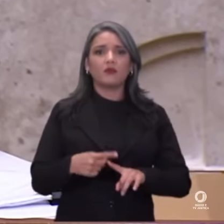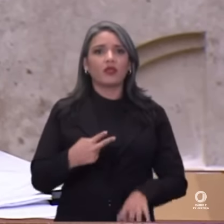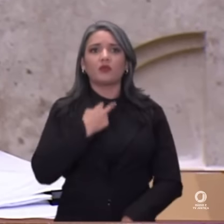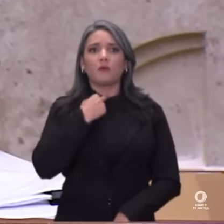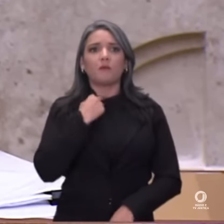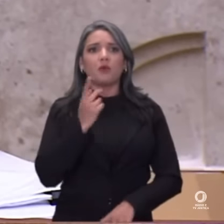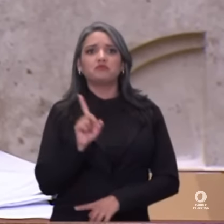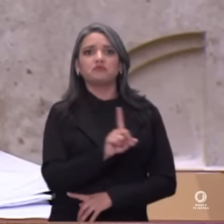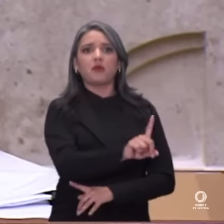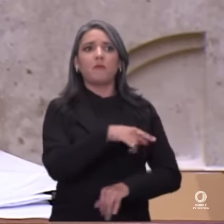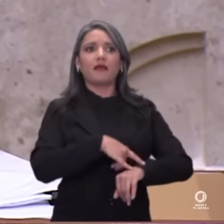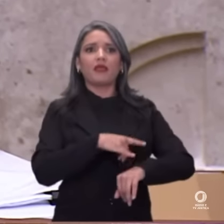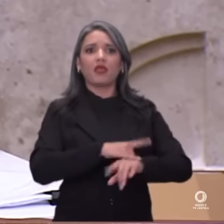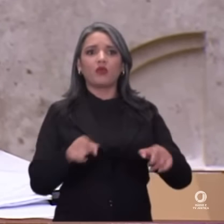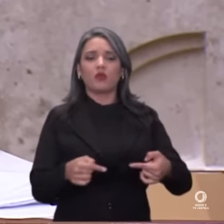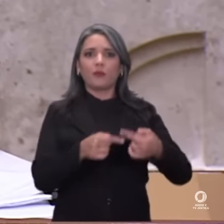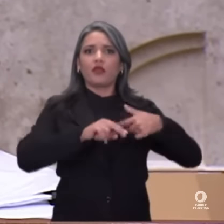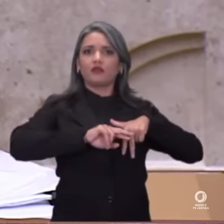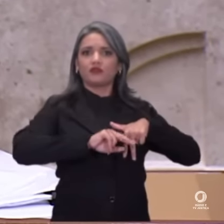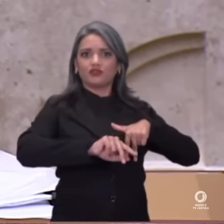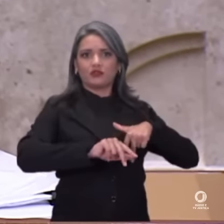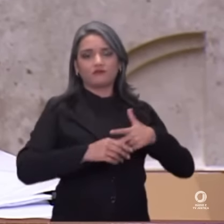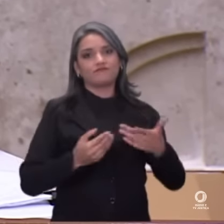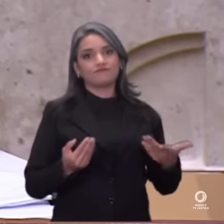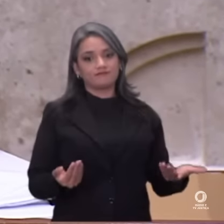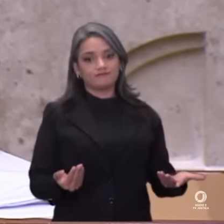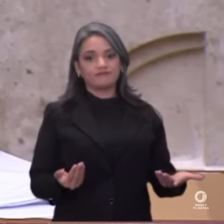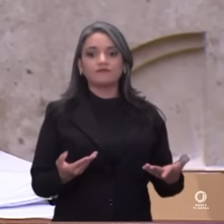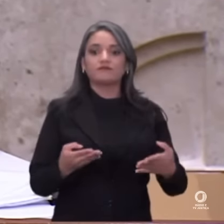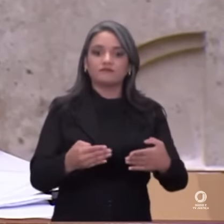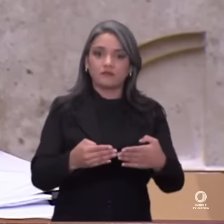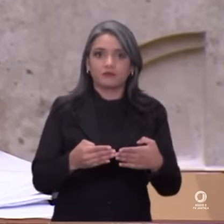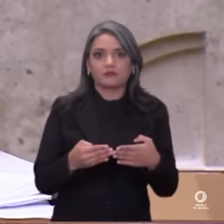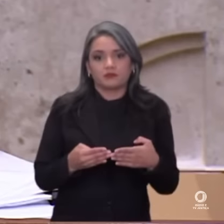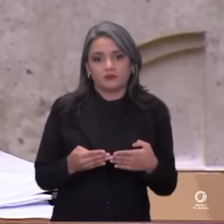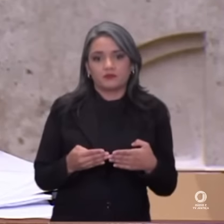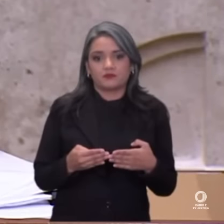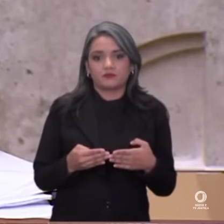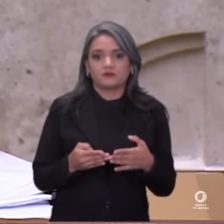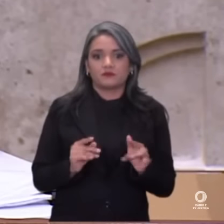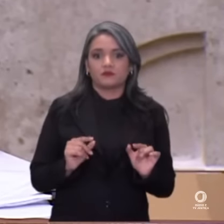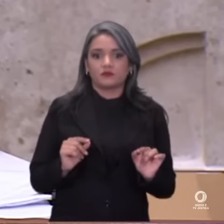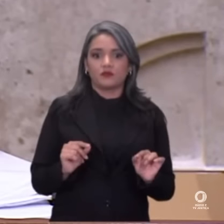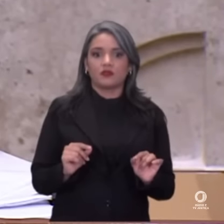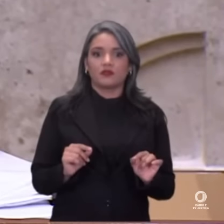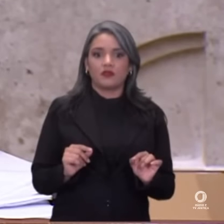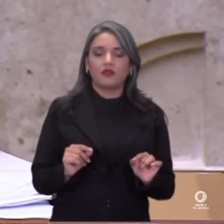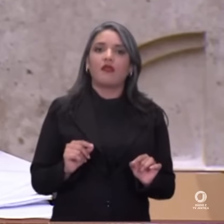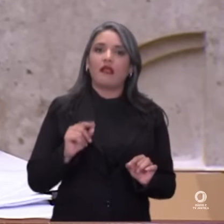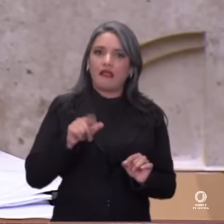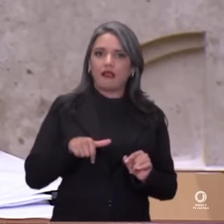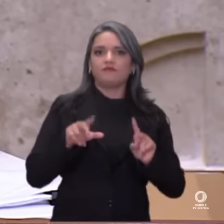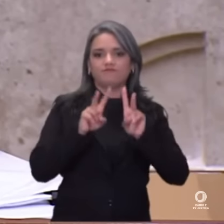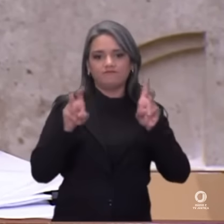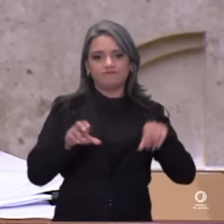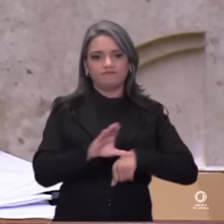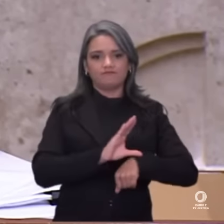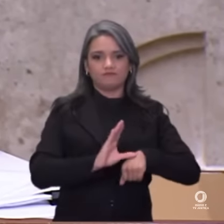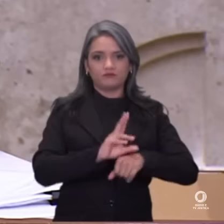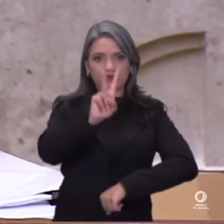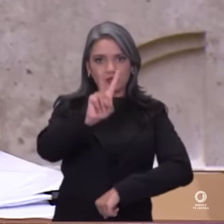gênero. Portanto, pedindo todas as vênias, eu acho que há uma questão constitucional, proteção da minoria